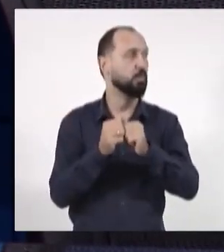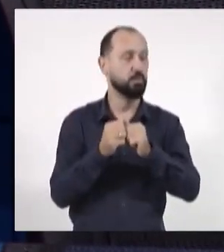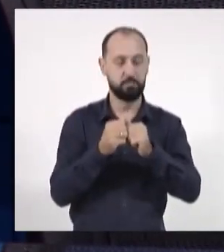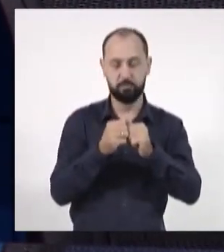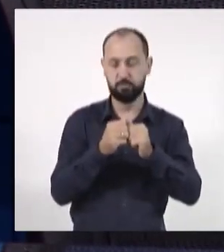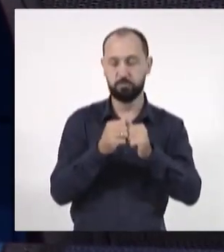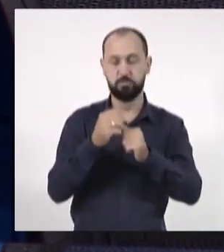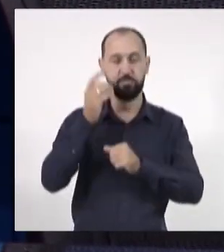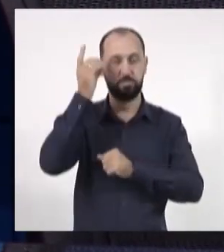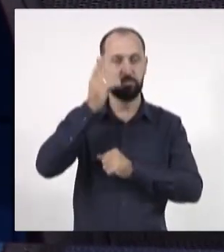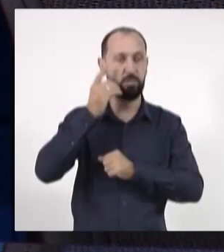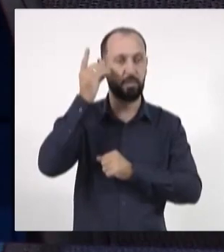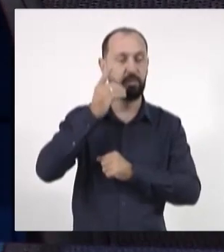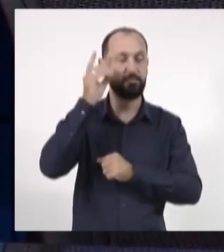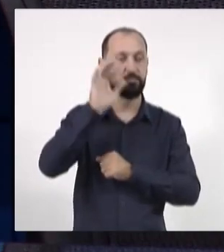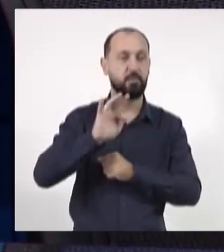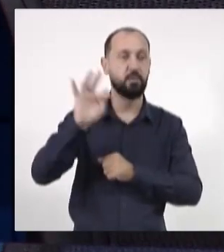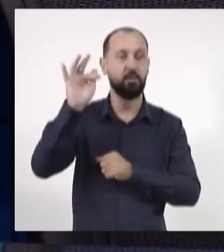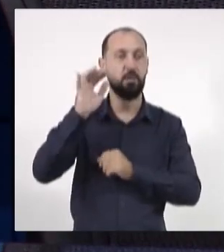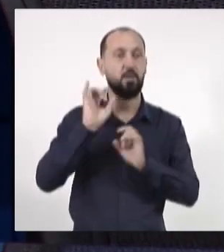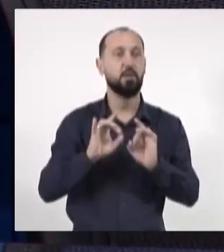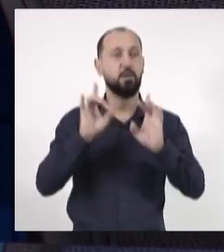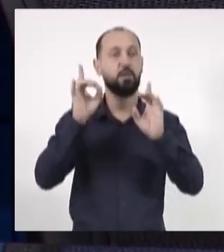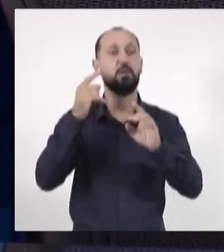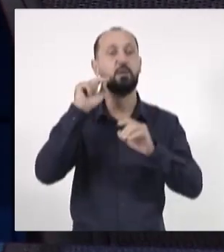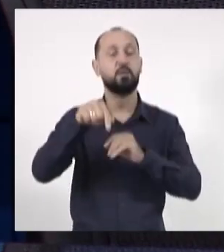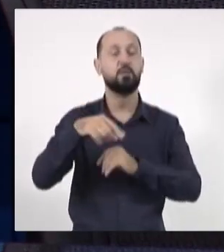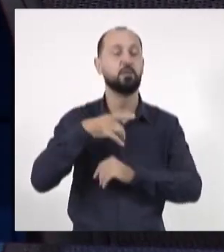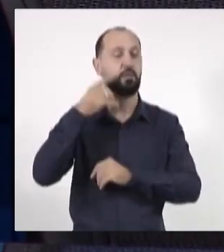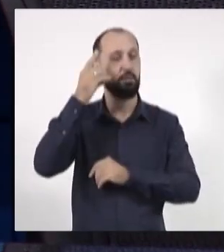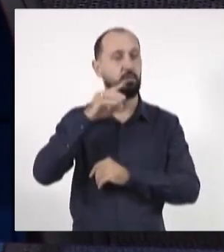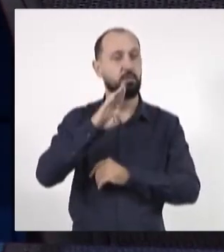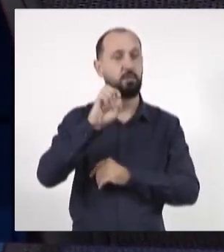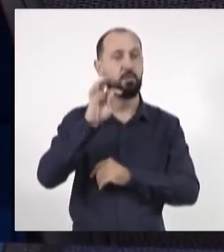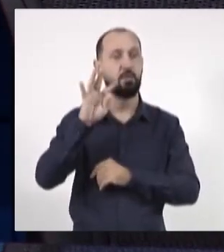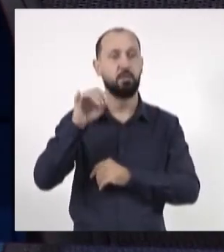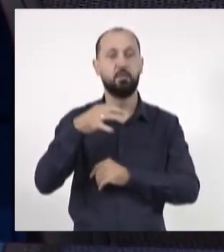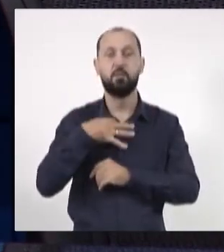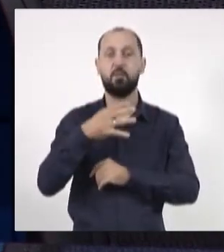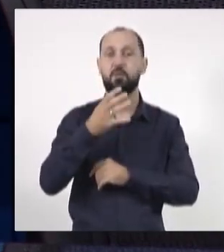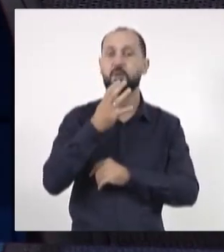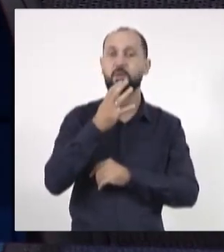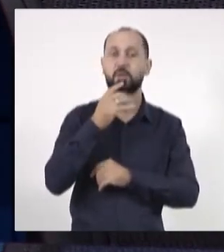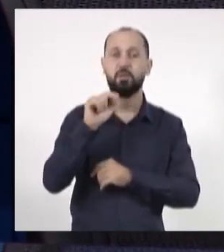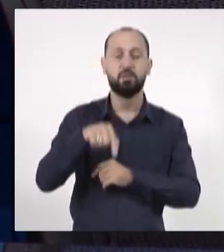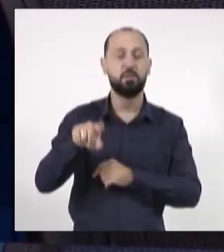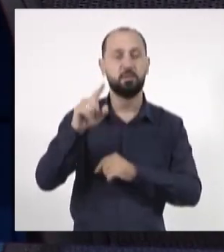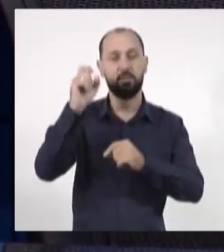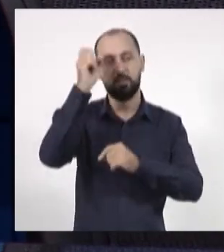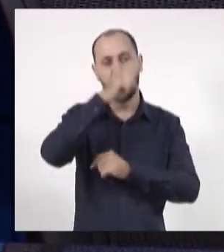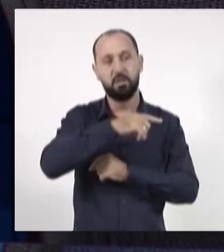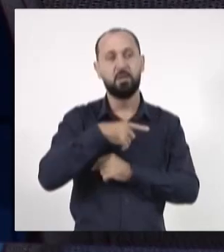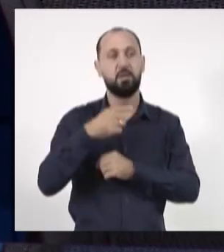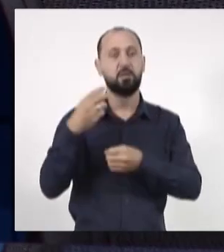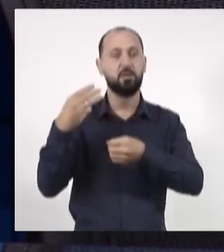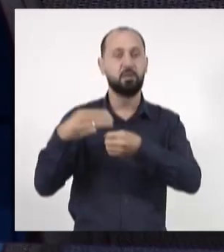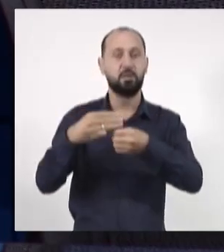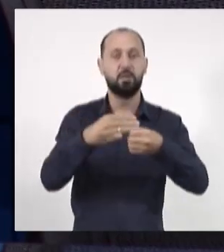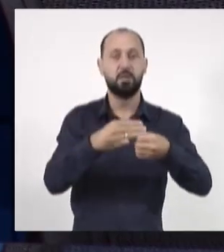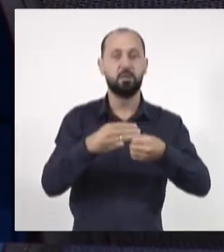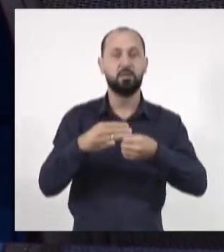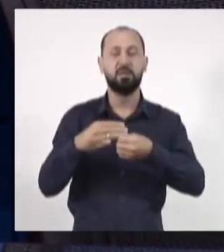deputados federais, em especial aqui as palavras do deputado Beto, que é um conhecedor das dificuldades dos municípios,